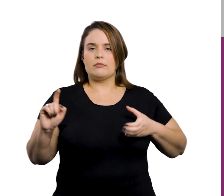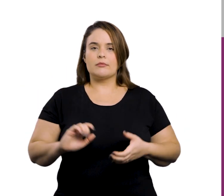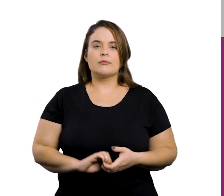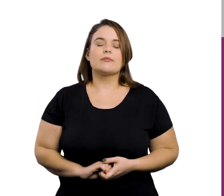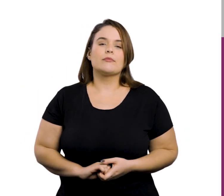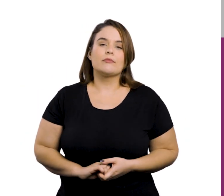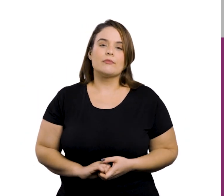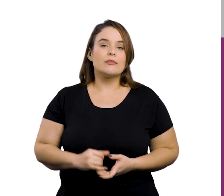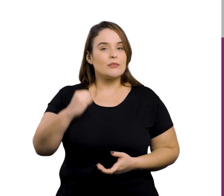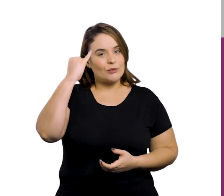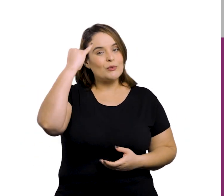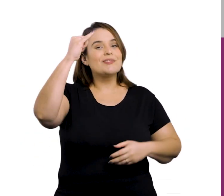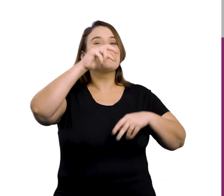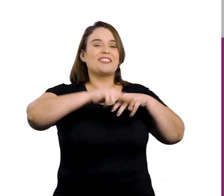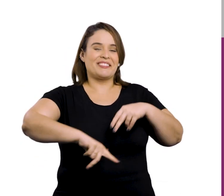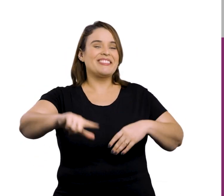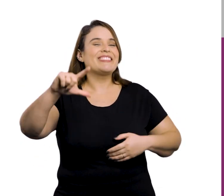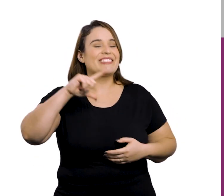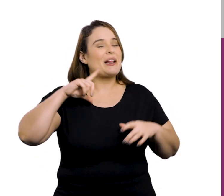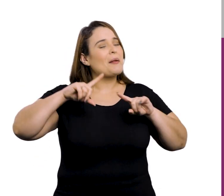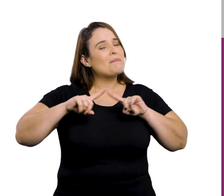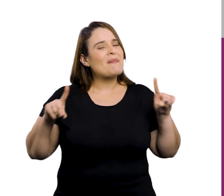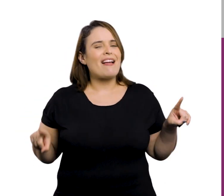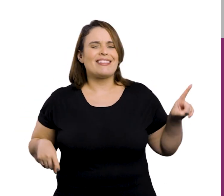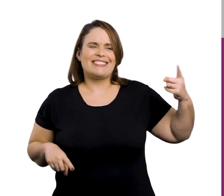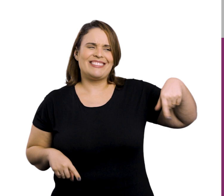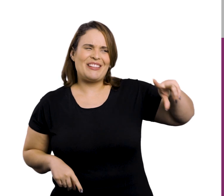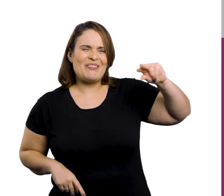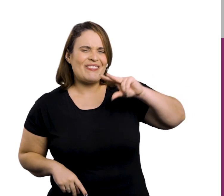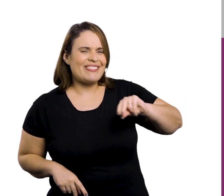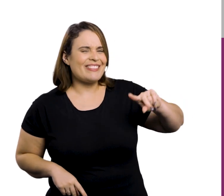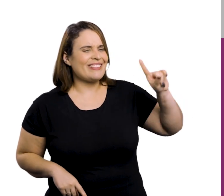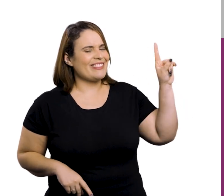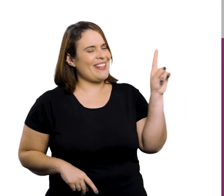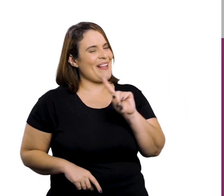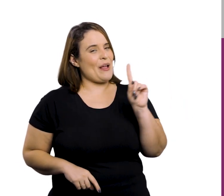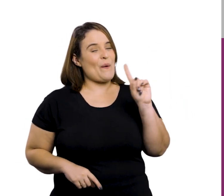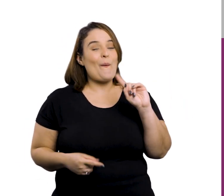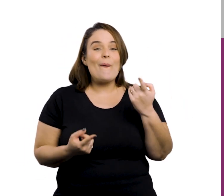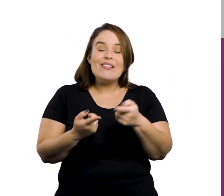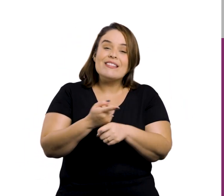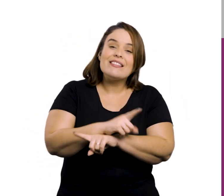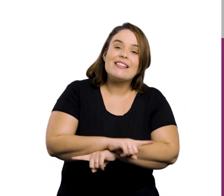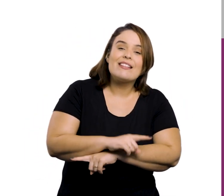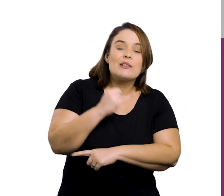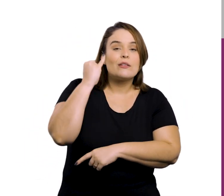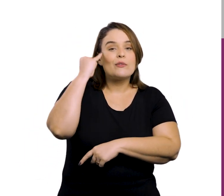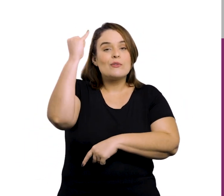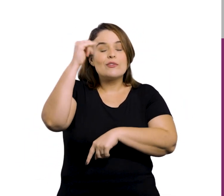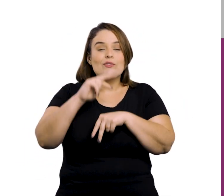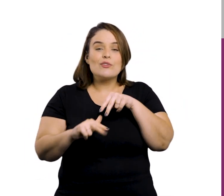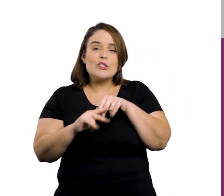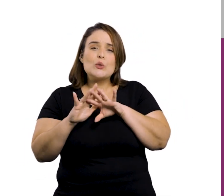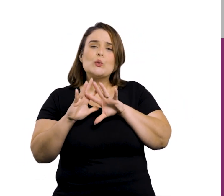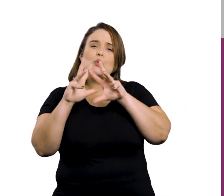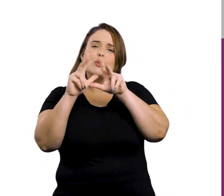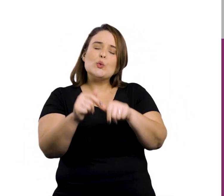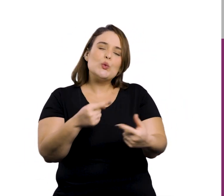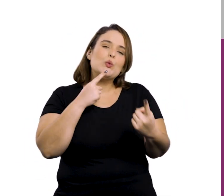A ideologia de gênero existe, mas não é o que dizem. Pelo contrário, ideologia de gênero é todo o conjunto